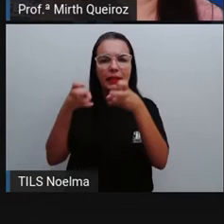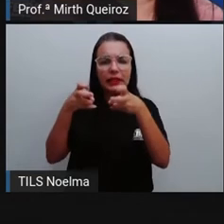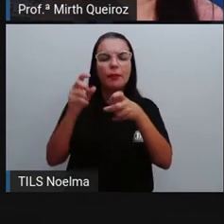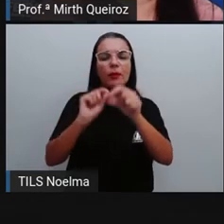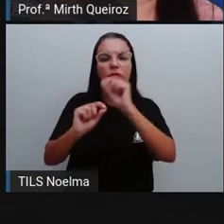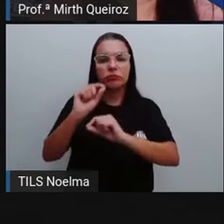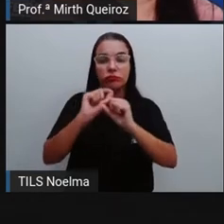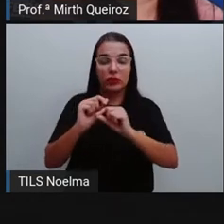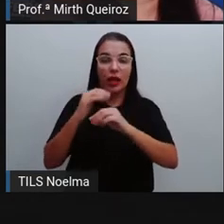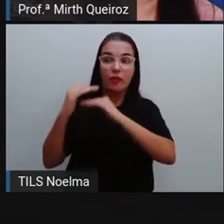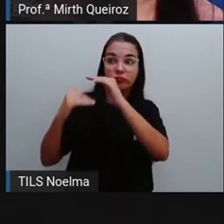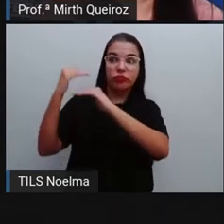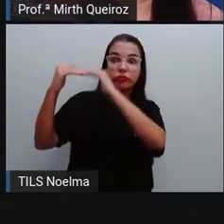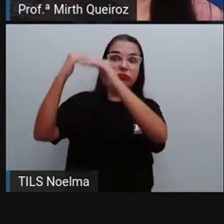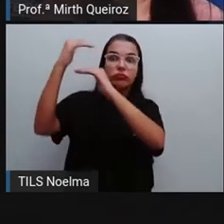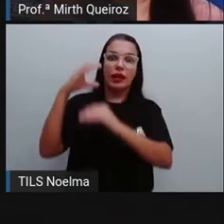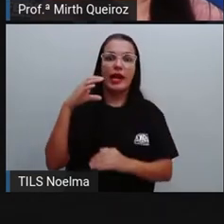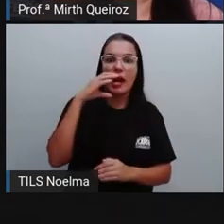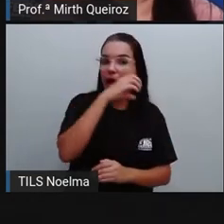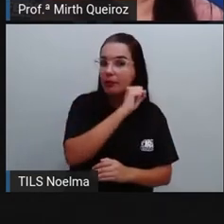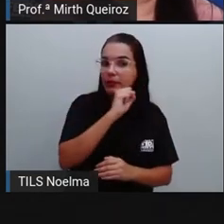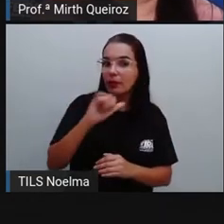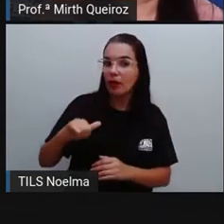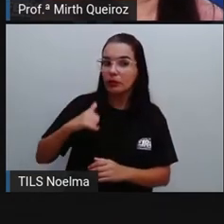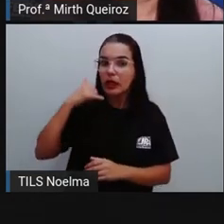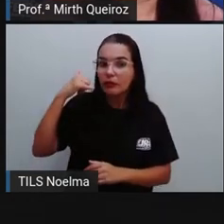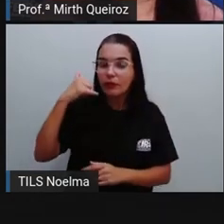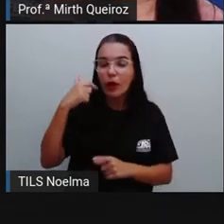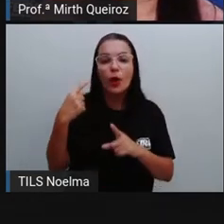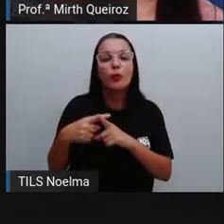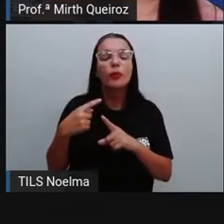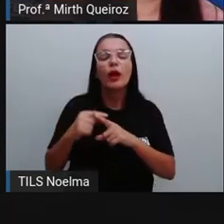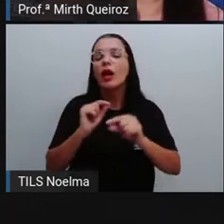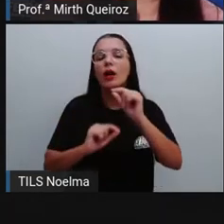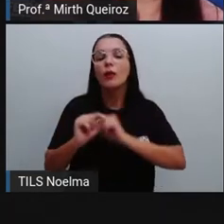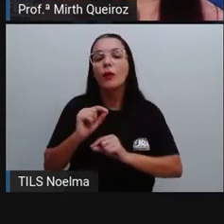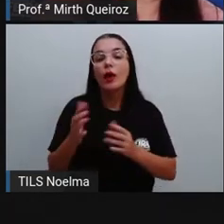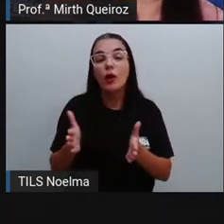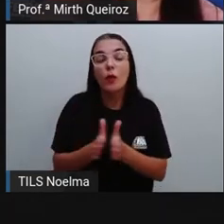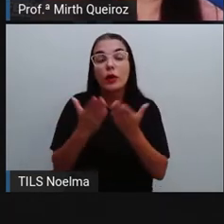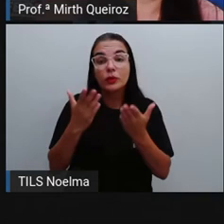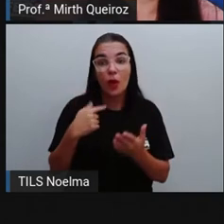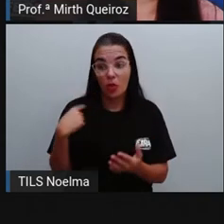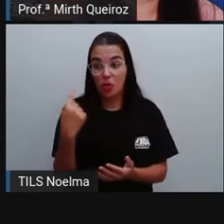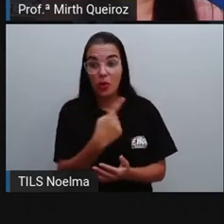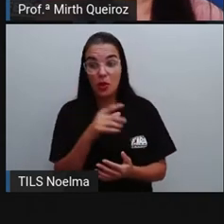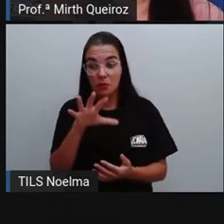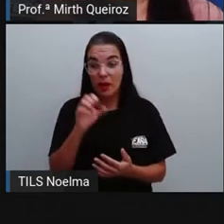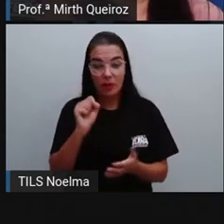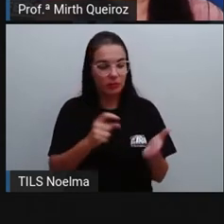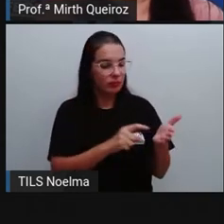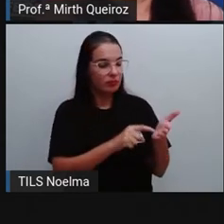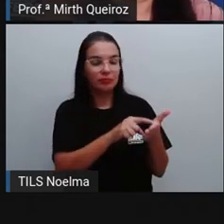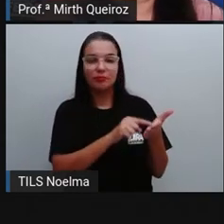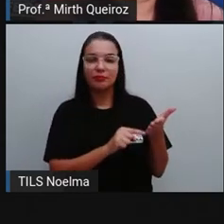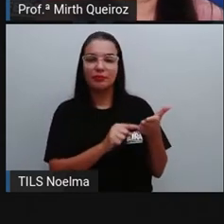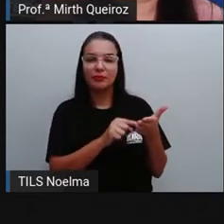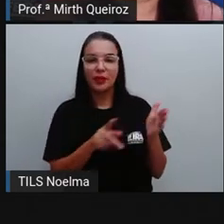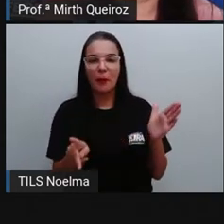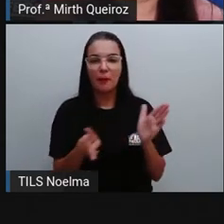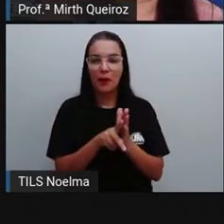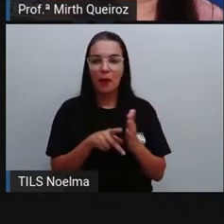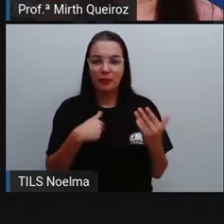rápida em relação ao telefone, né? Quando nós pegamos, por exemplo, o nosso celular, né?